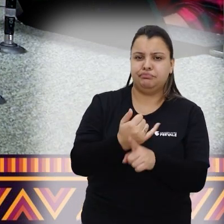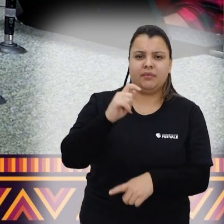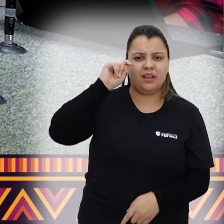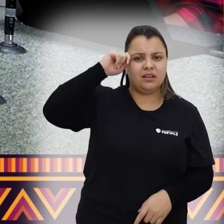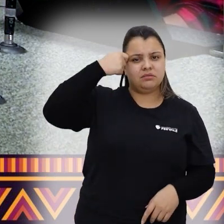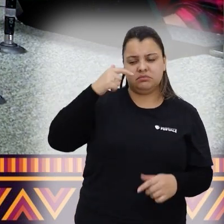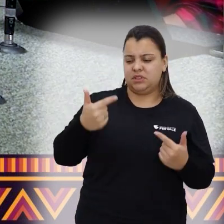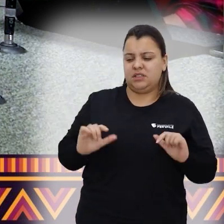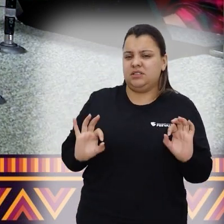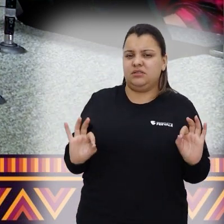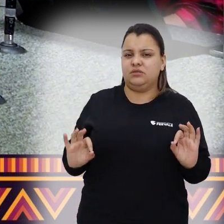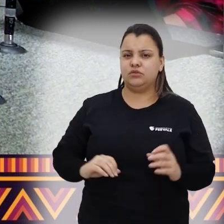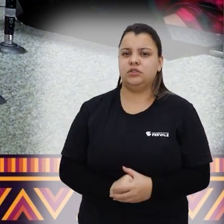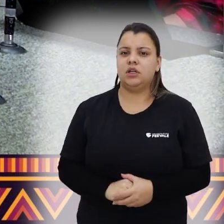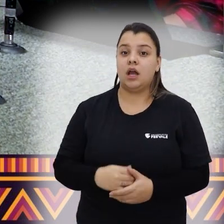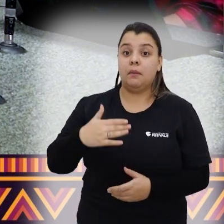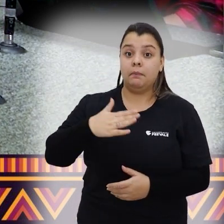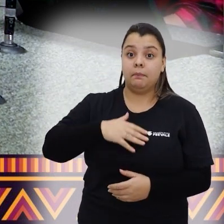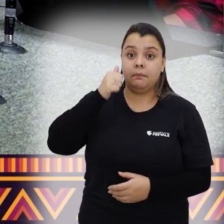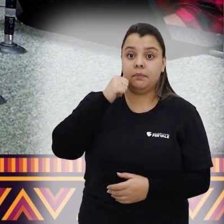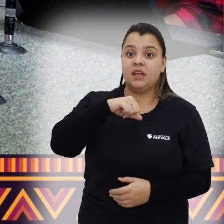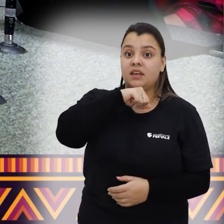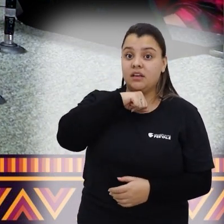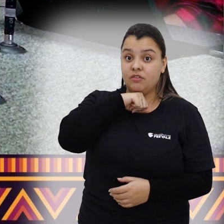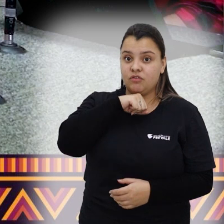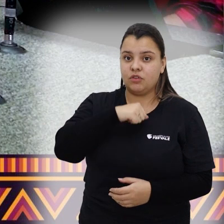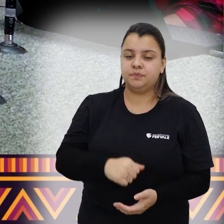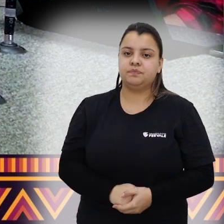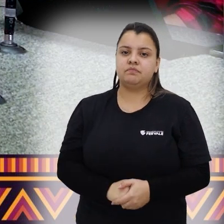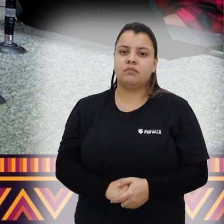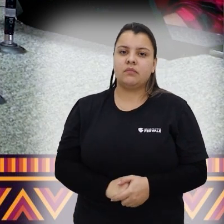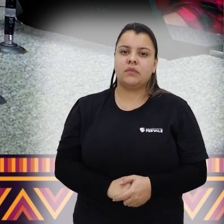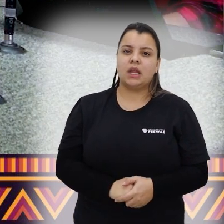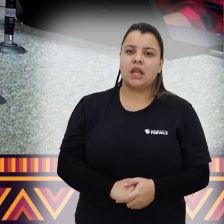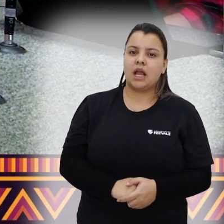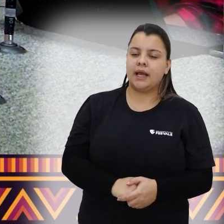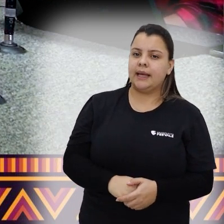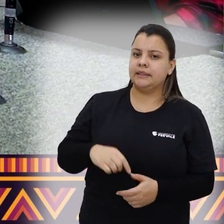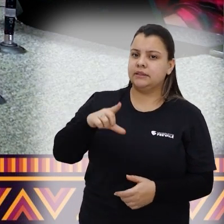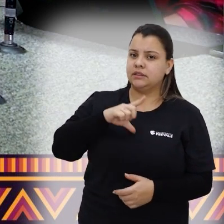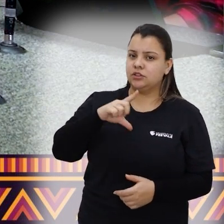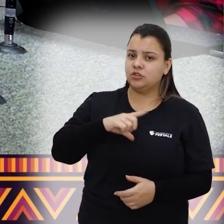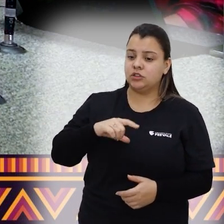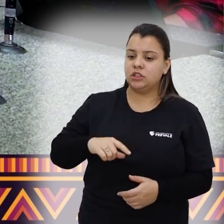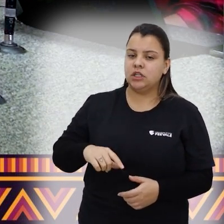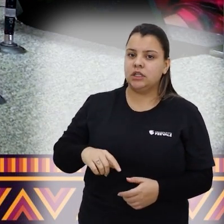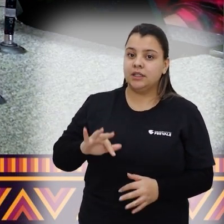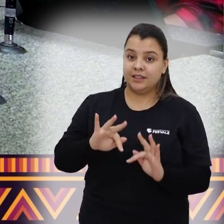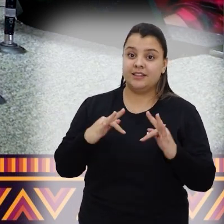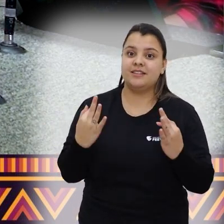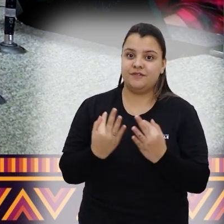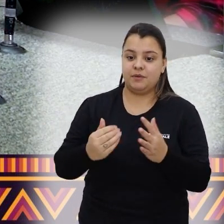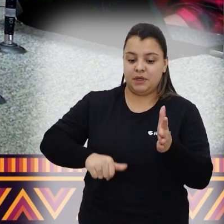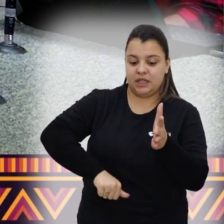porquê. Esta minha avó paterna, ela era oriunda do Rincão dos Martimianos, que é o primeiro quilombo rural